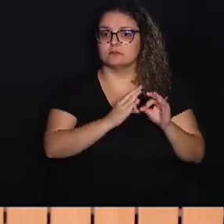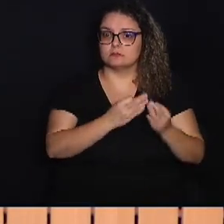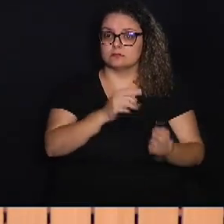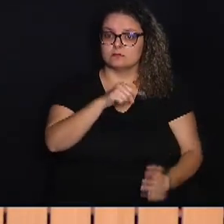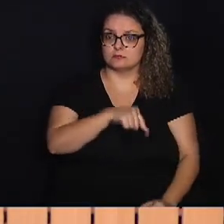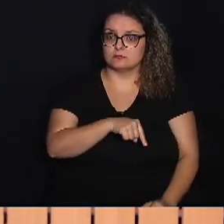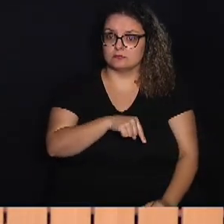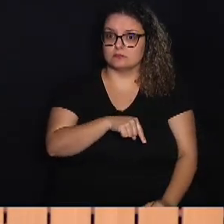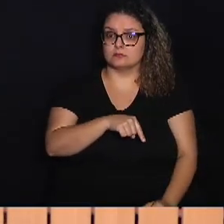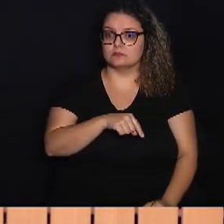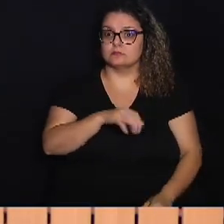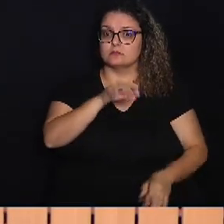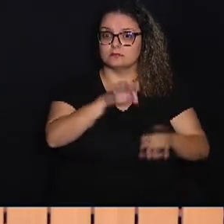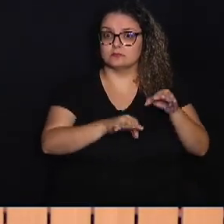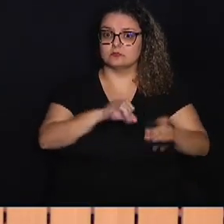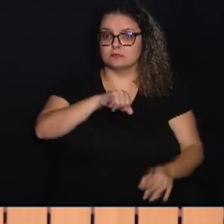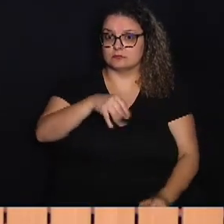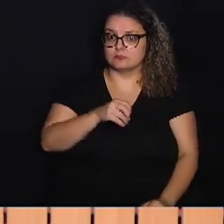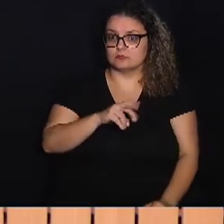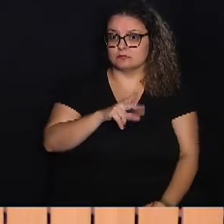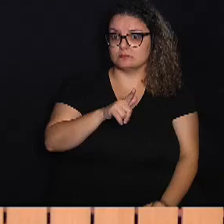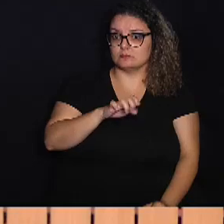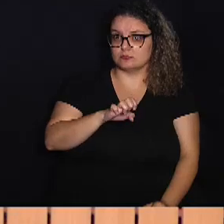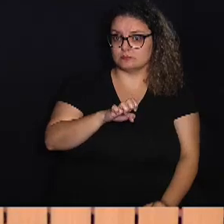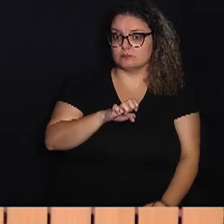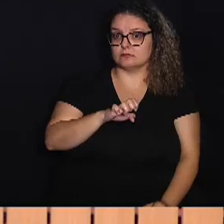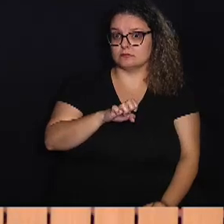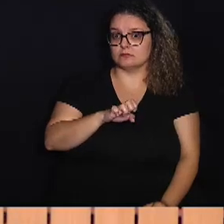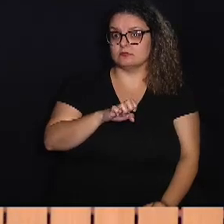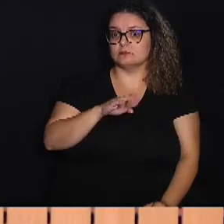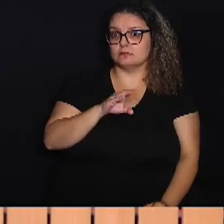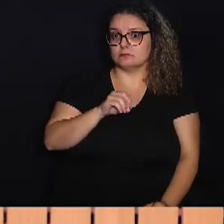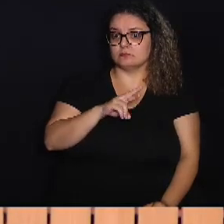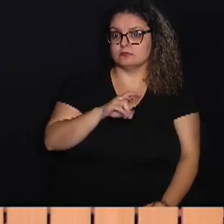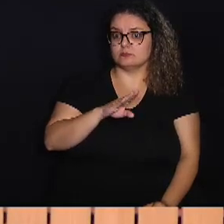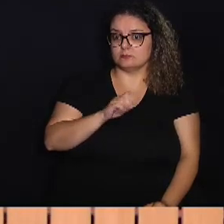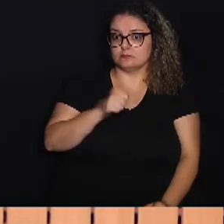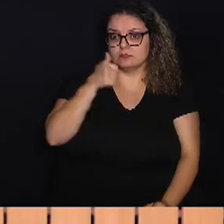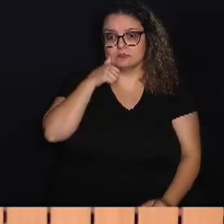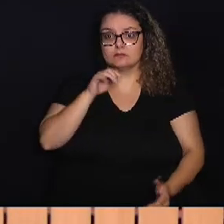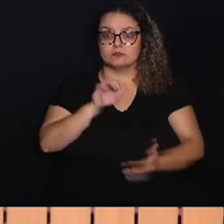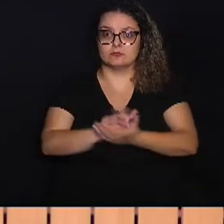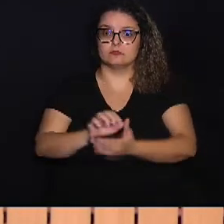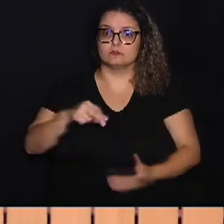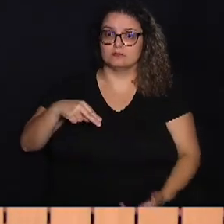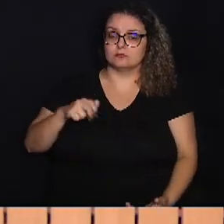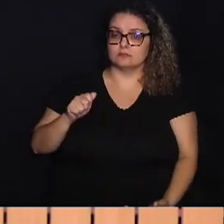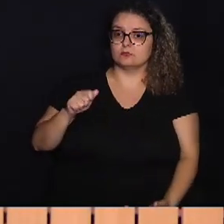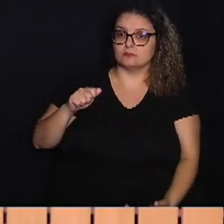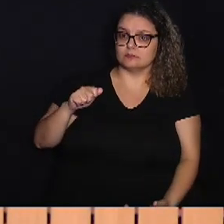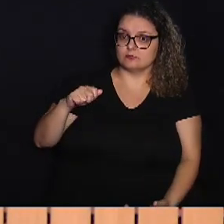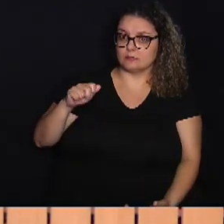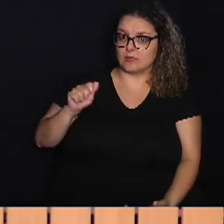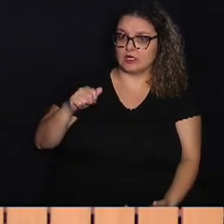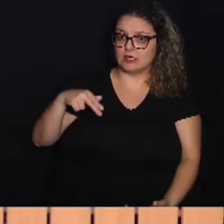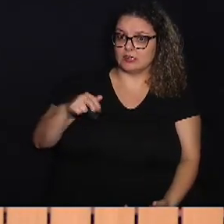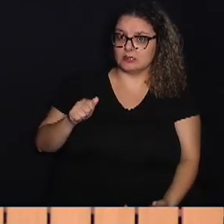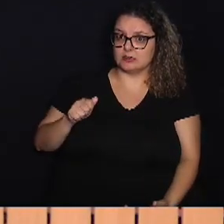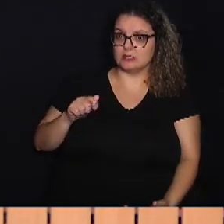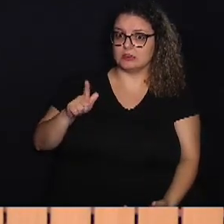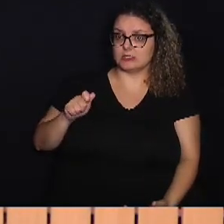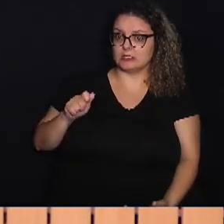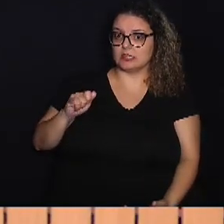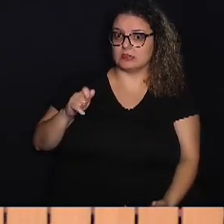família do juiz Jorge Luiz de Borba e sua esposa Ana Cristina gaiato de Borba